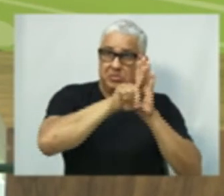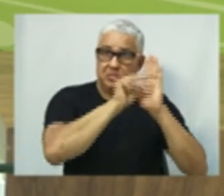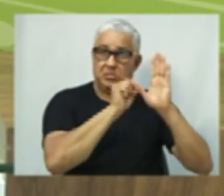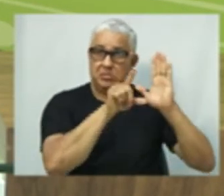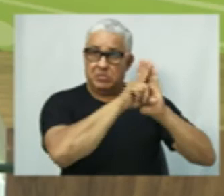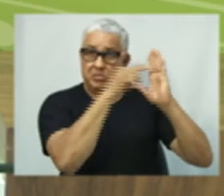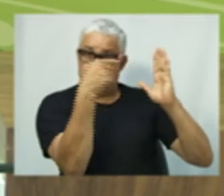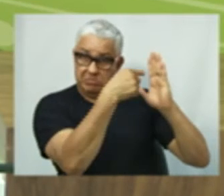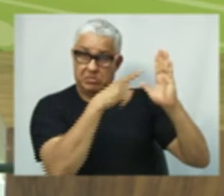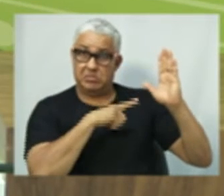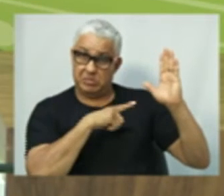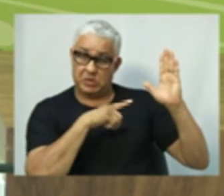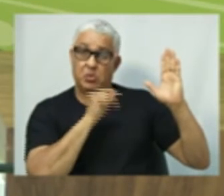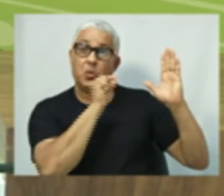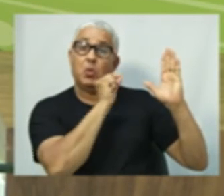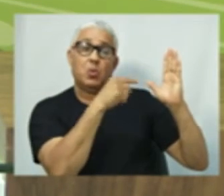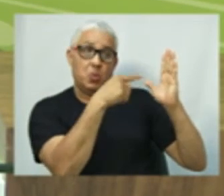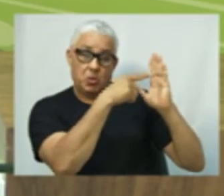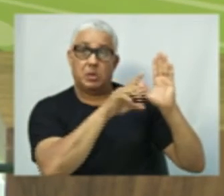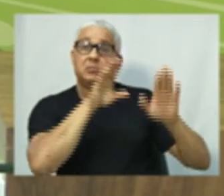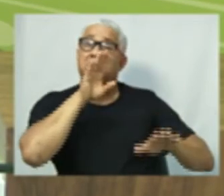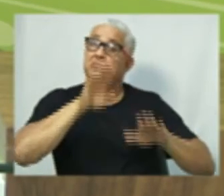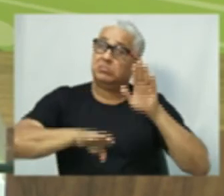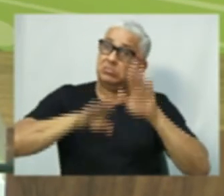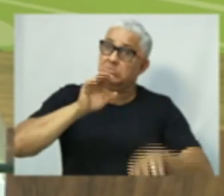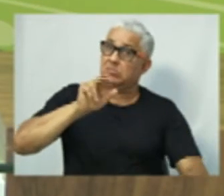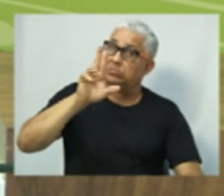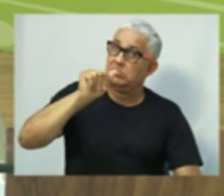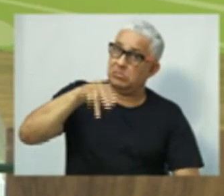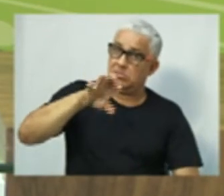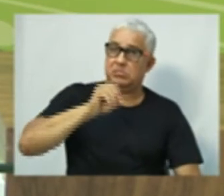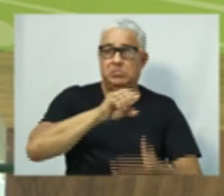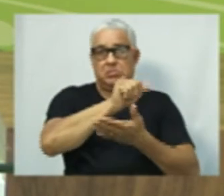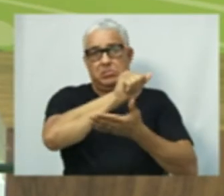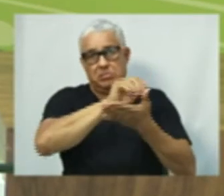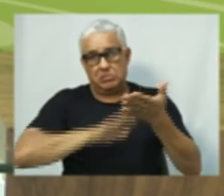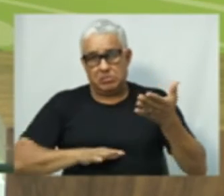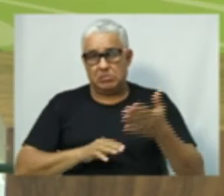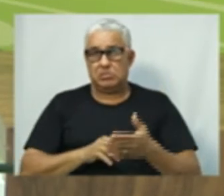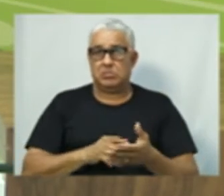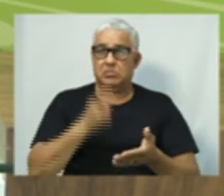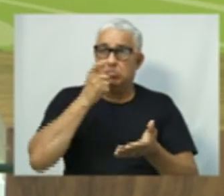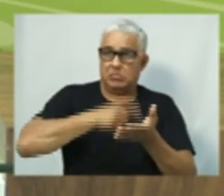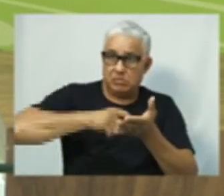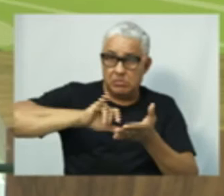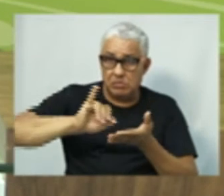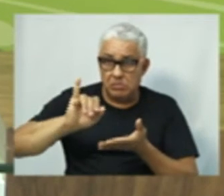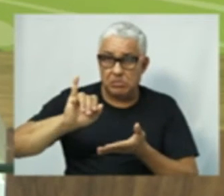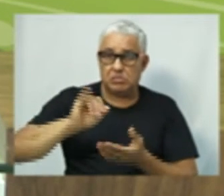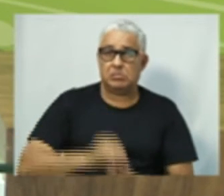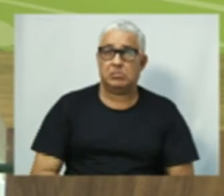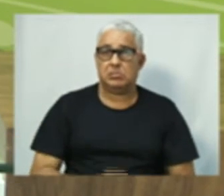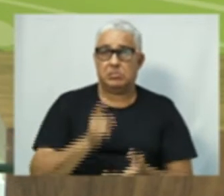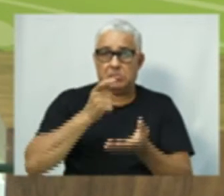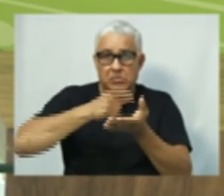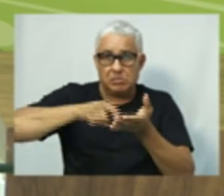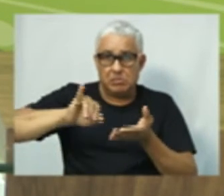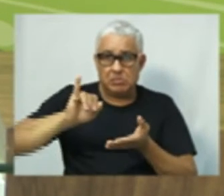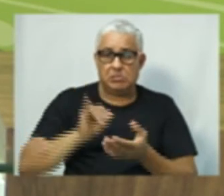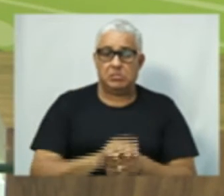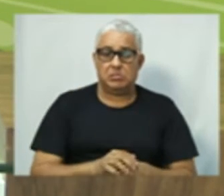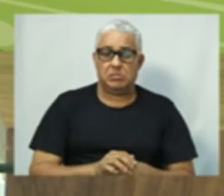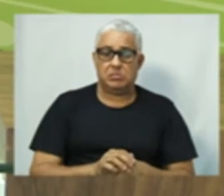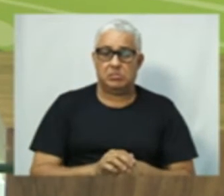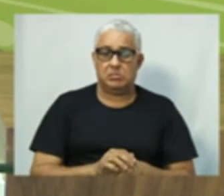nas leis está previsto que, dependendo do ramo de atividade, o imposto de renda